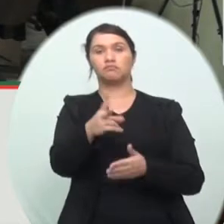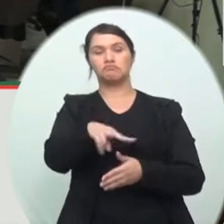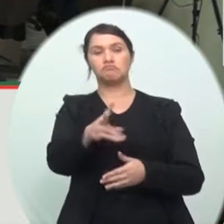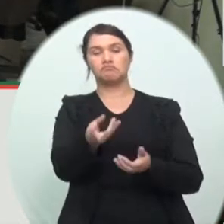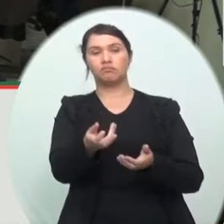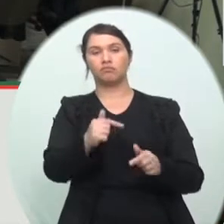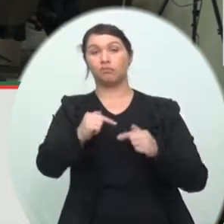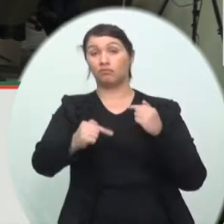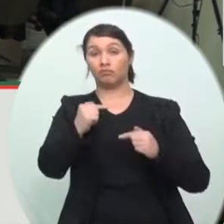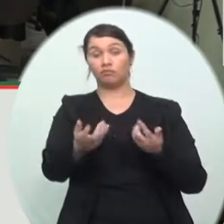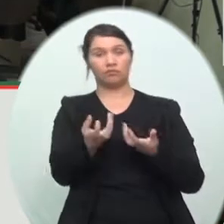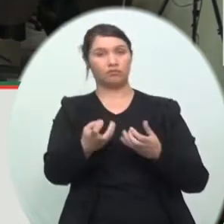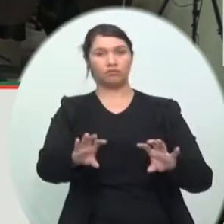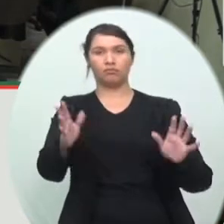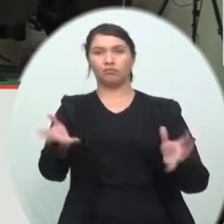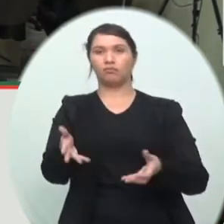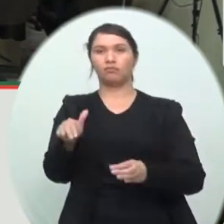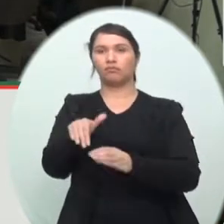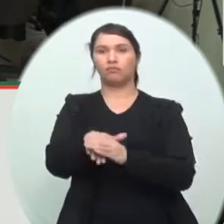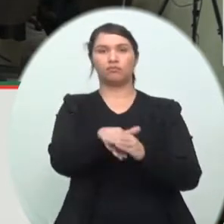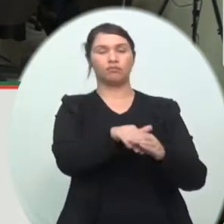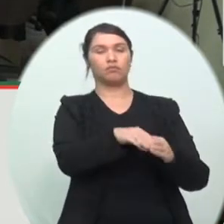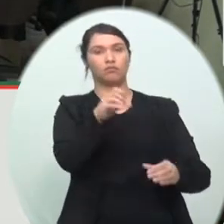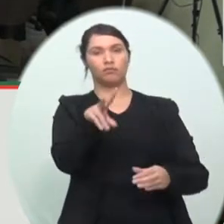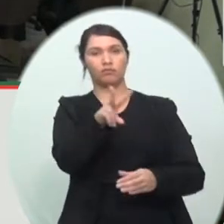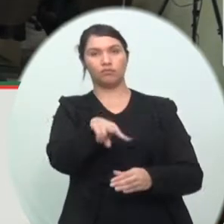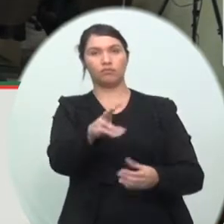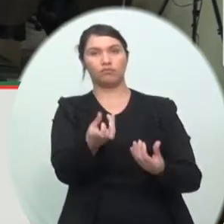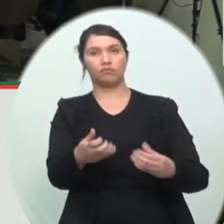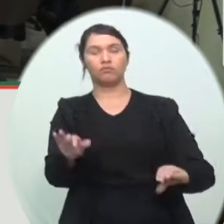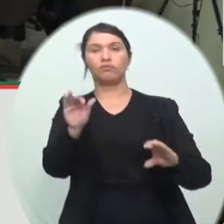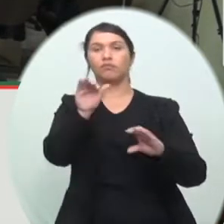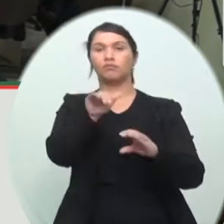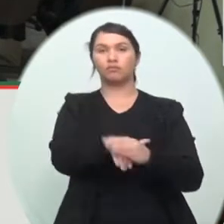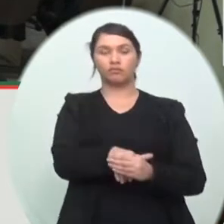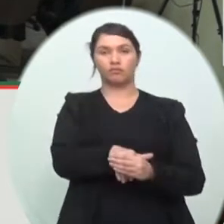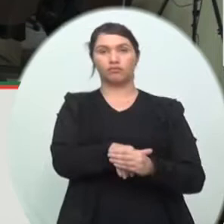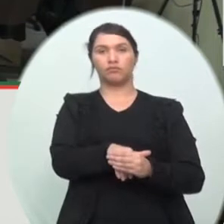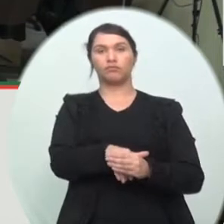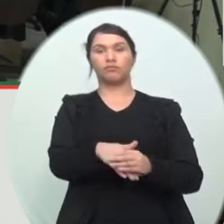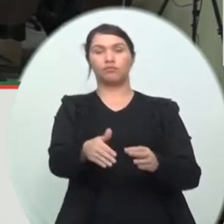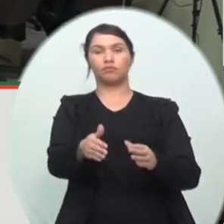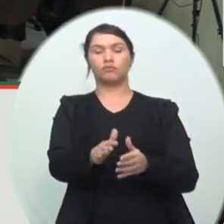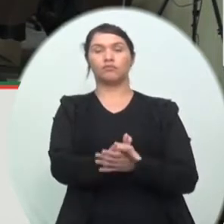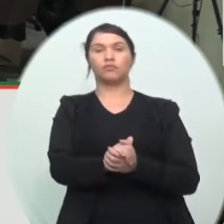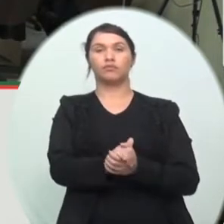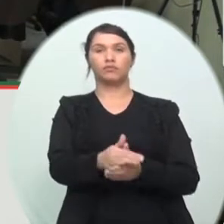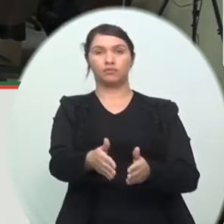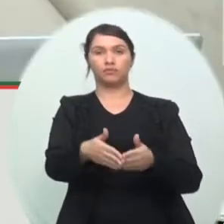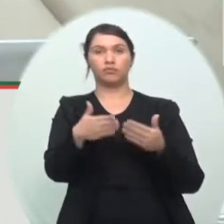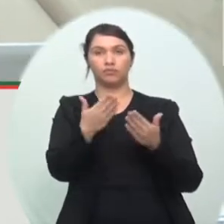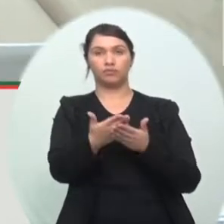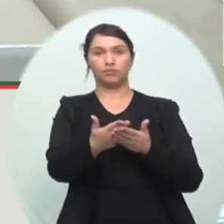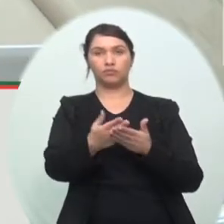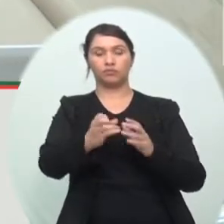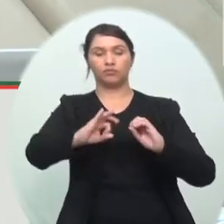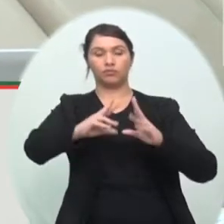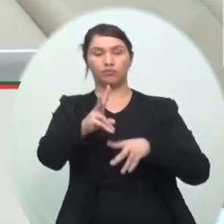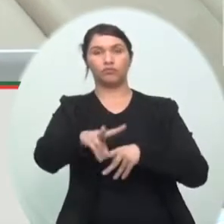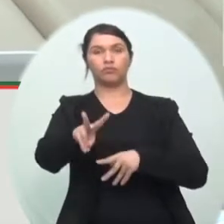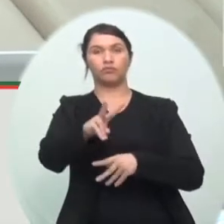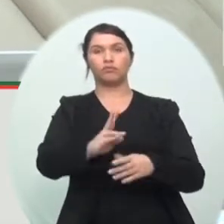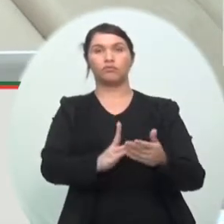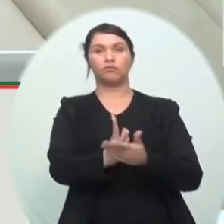quem queira discutir, está em votação. Os favoráveis permaneçam como estão. Os contrários se manifestem. Aprovado por